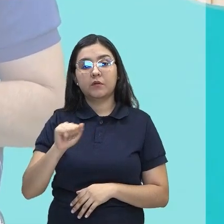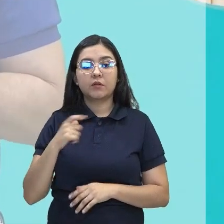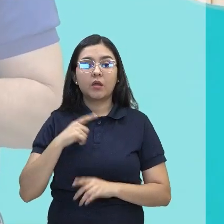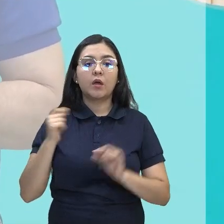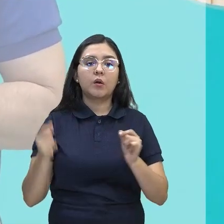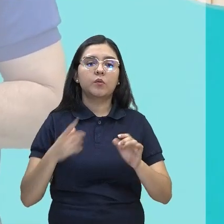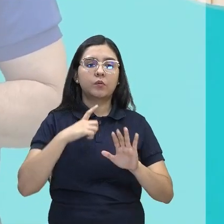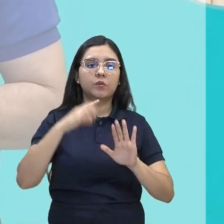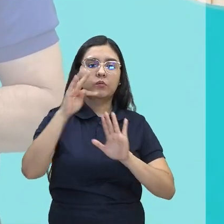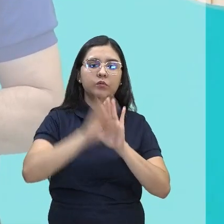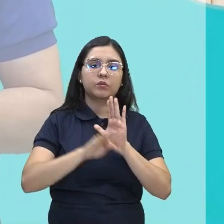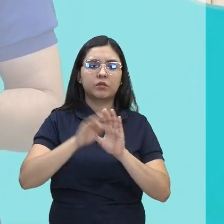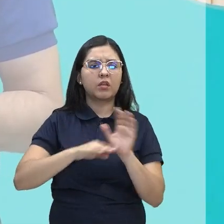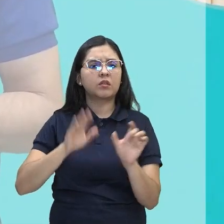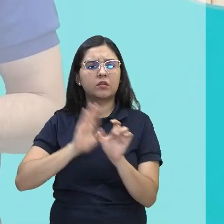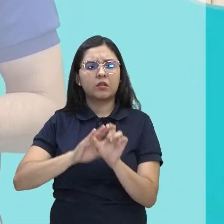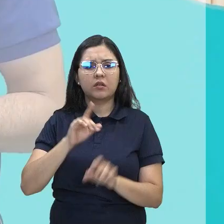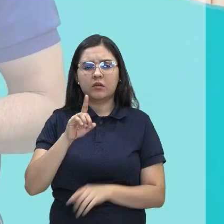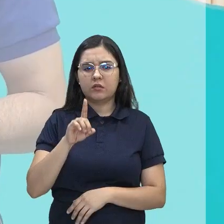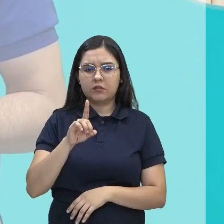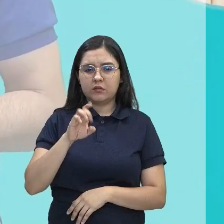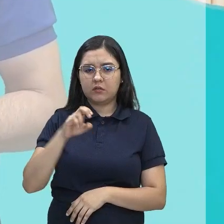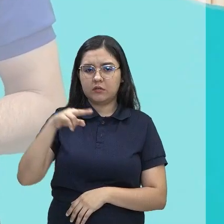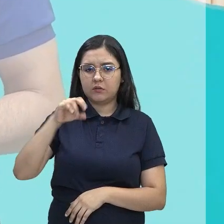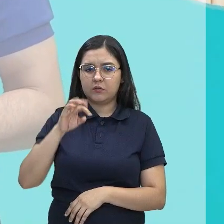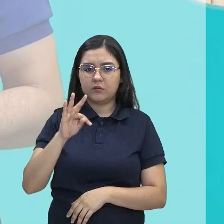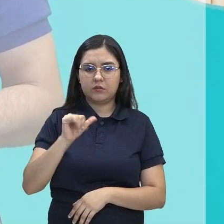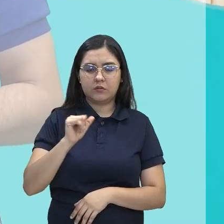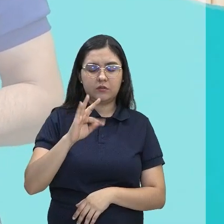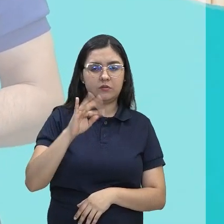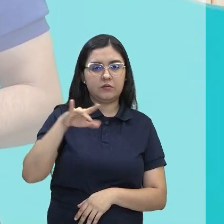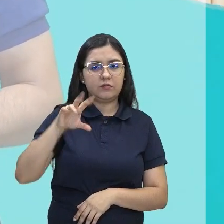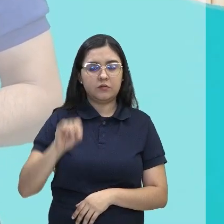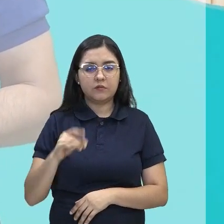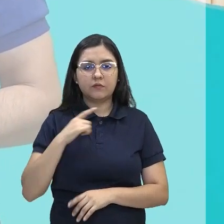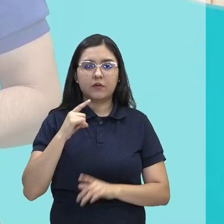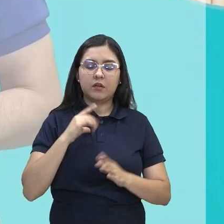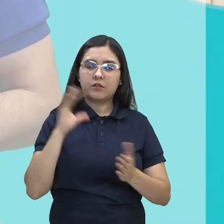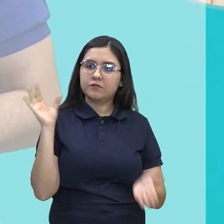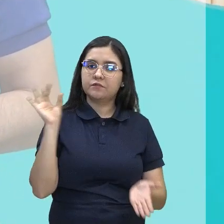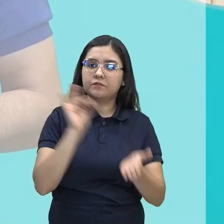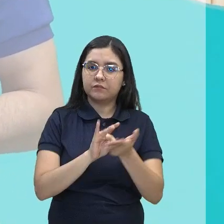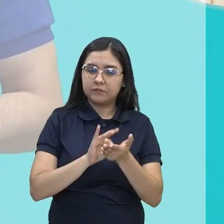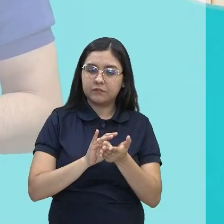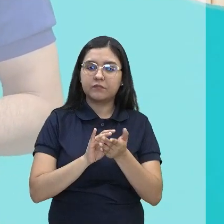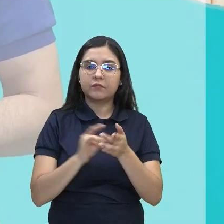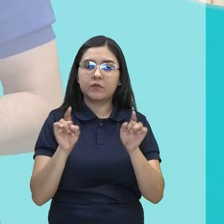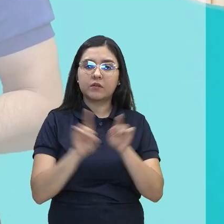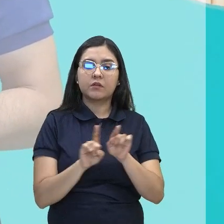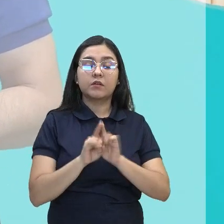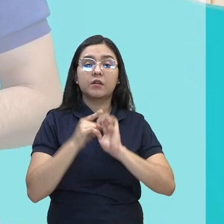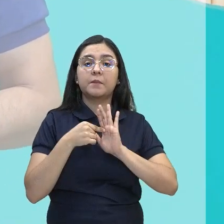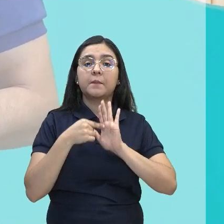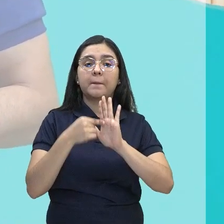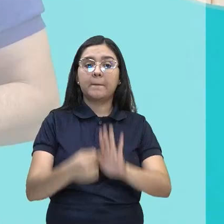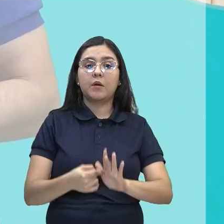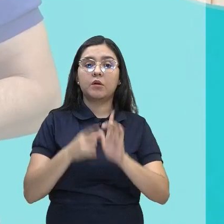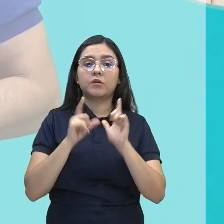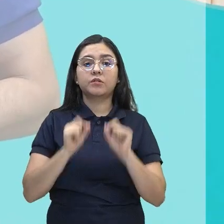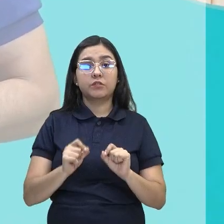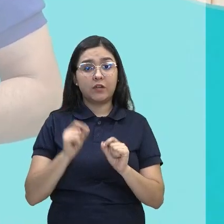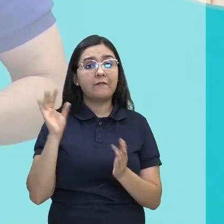denotativo. Texto denotativo, ele atém-se muito à realidade, aos fatos, ele é factual, ele trata da verdade,